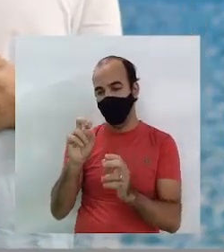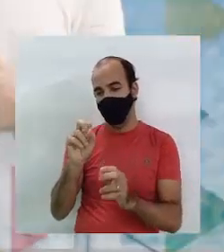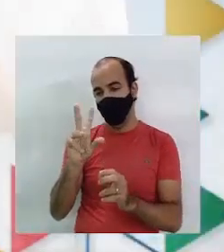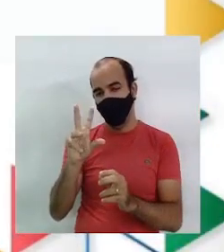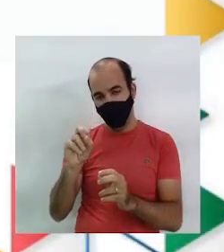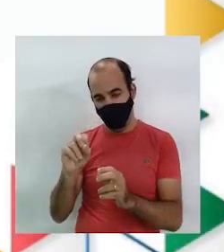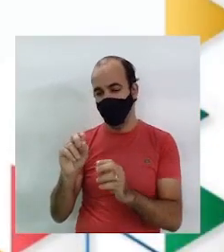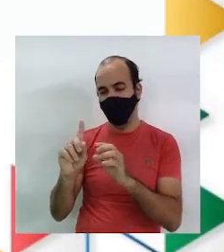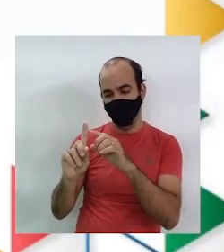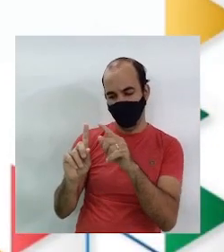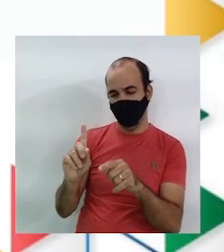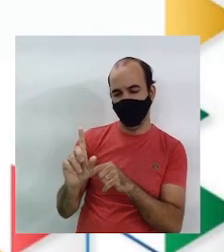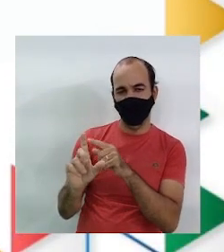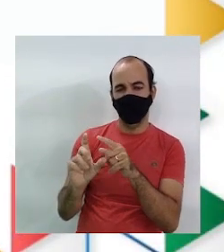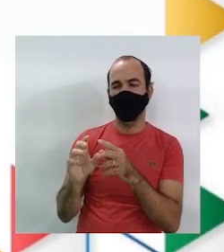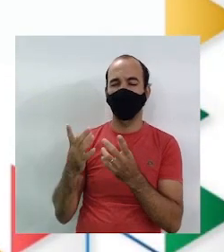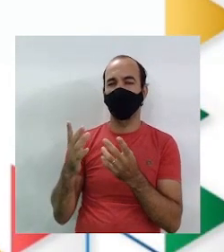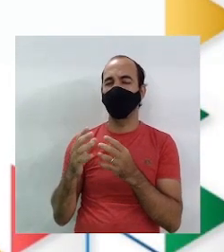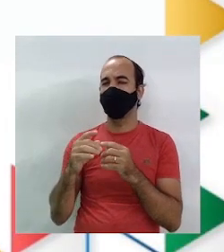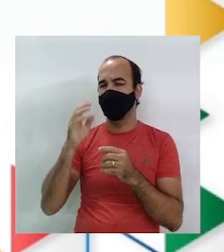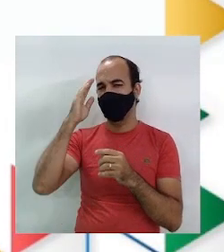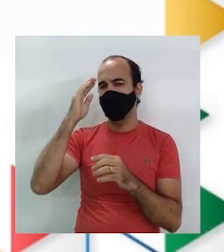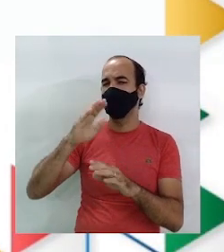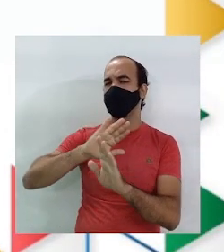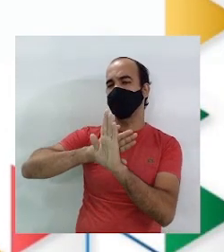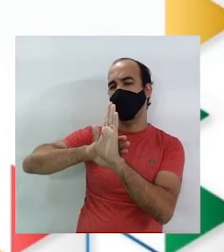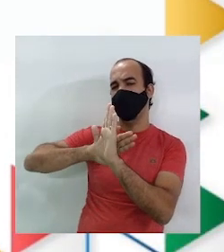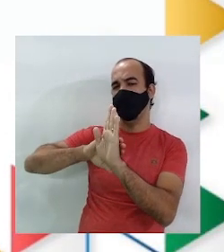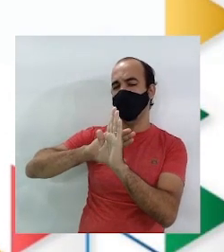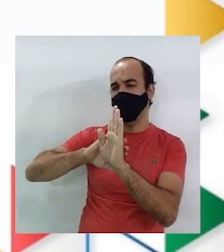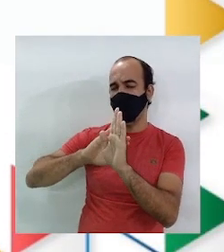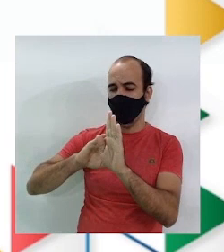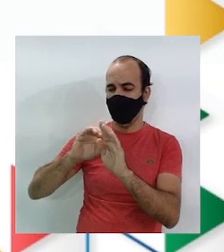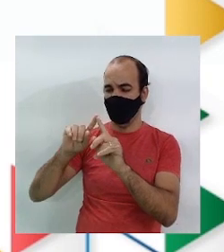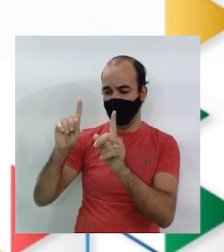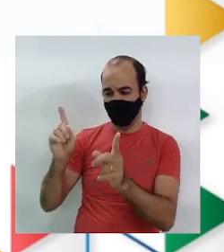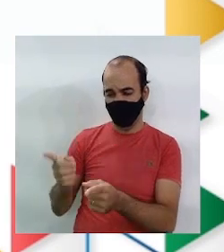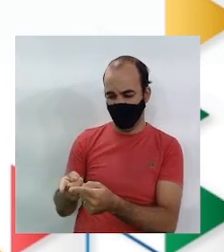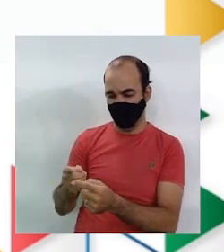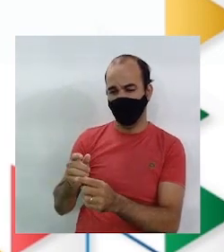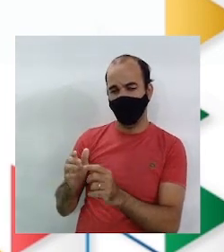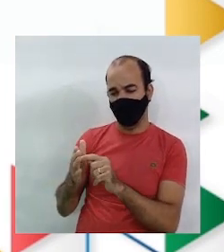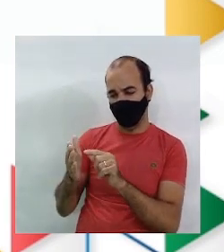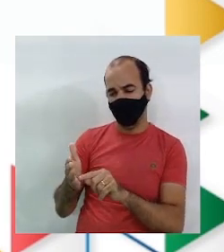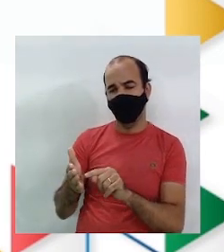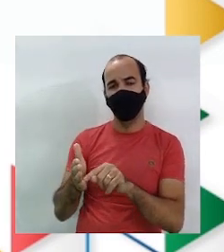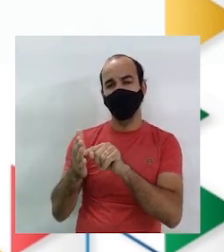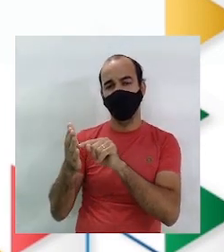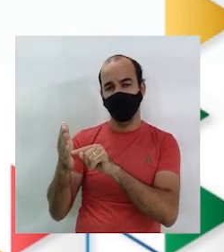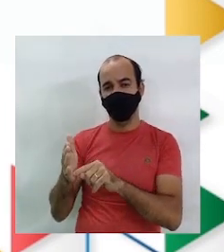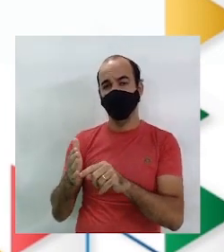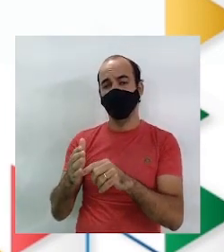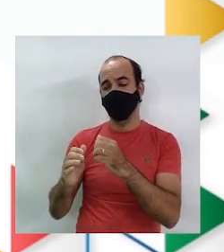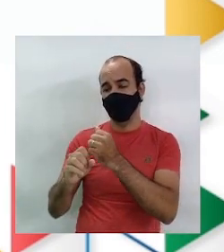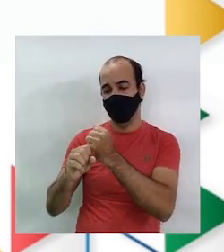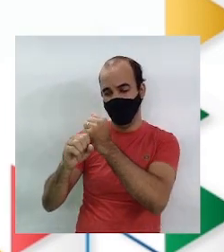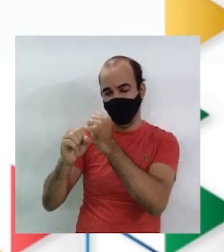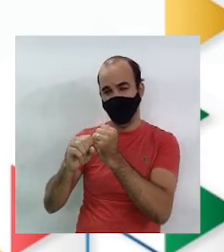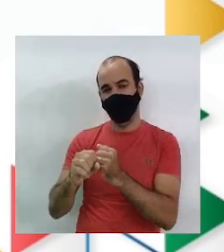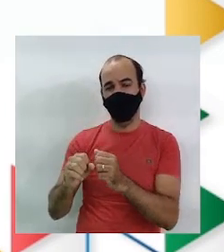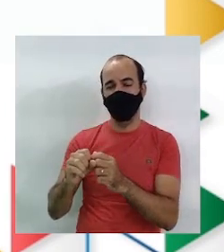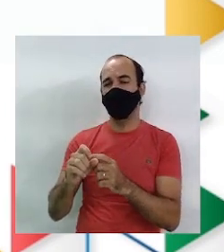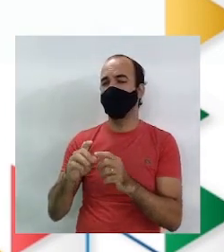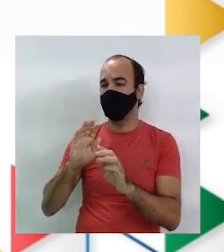está por trás dela? Não é só a escultura pela escultura. Isso. Ele tem algo a dizer, como eu falei, entre aspas, uma filosofia,